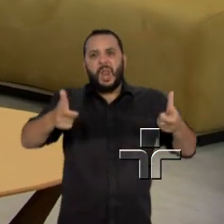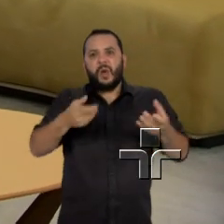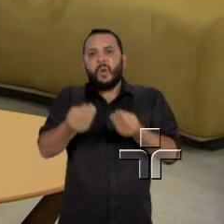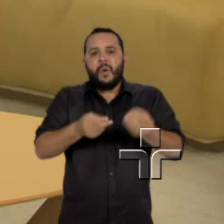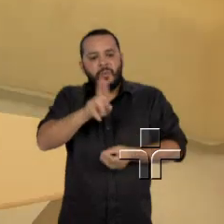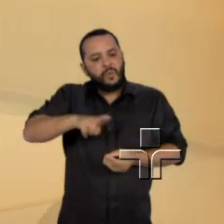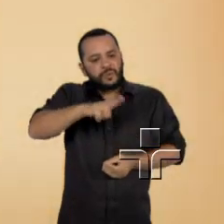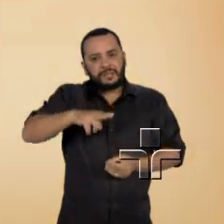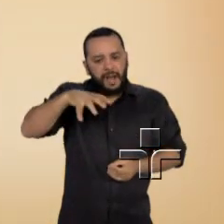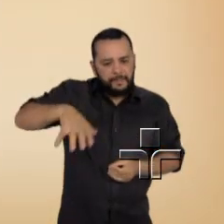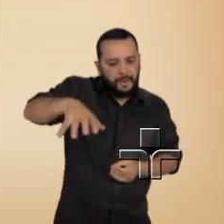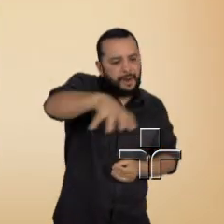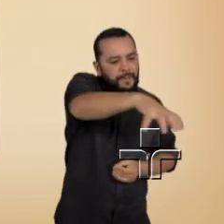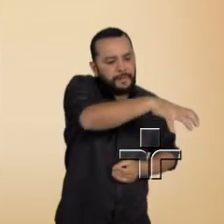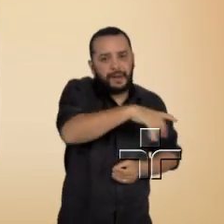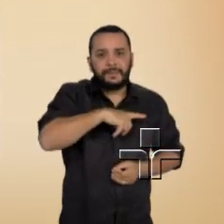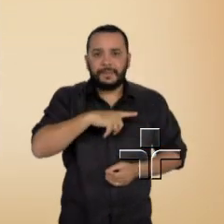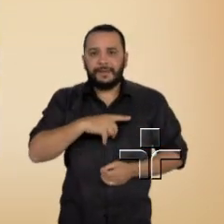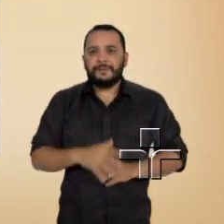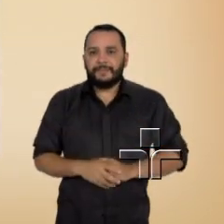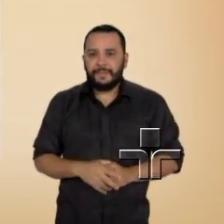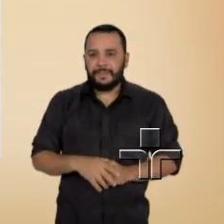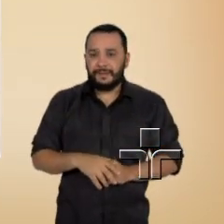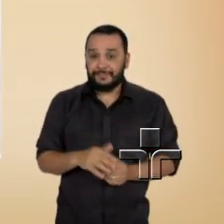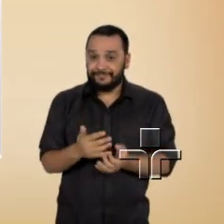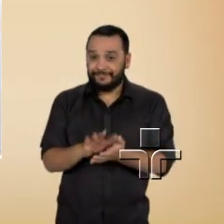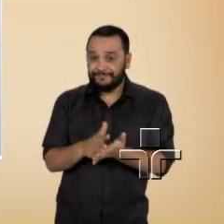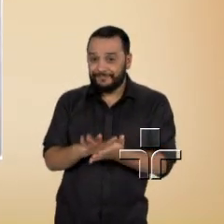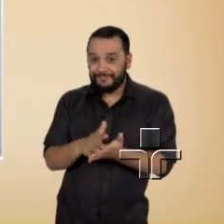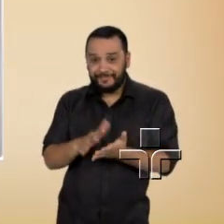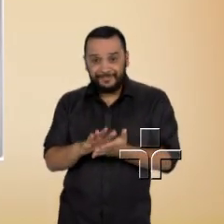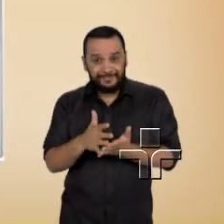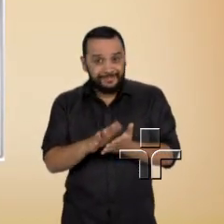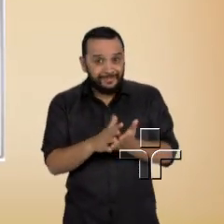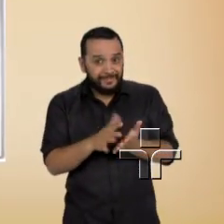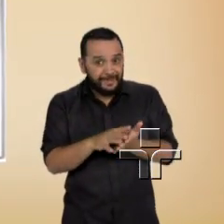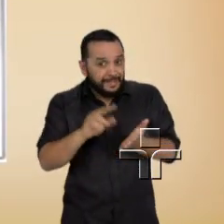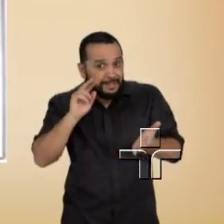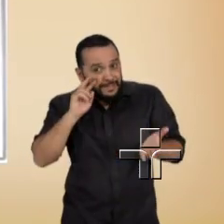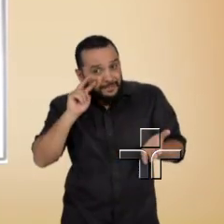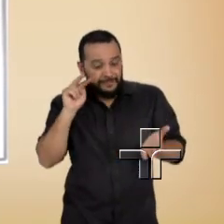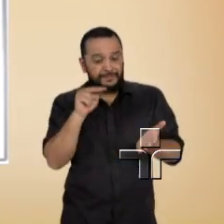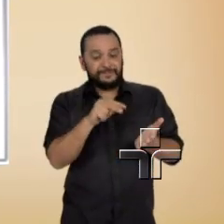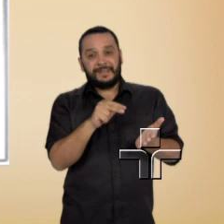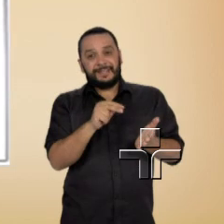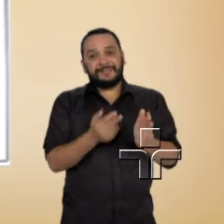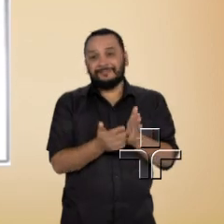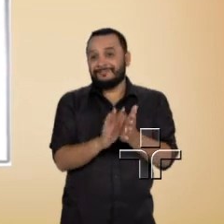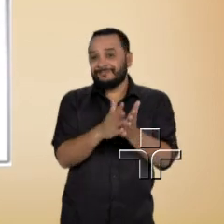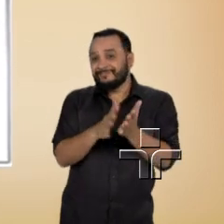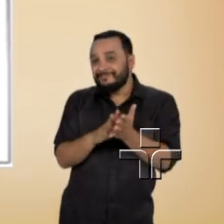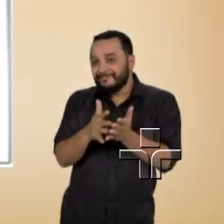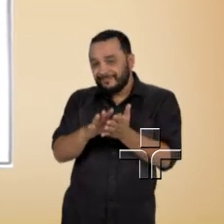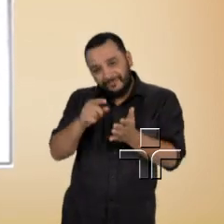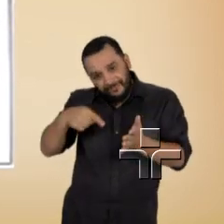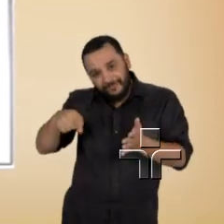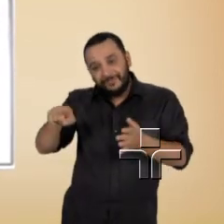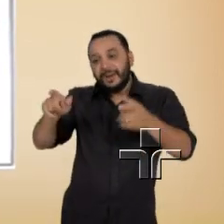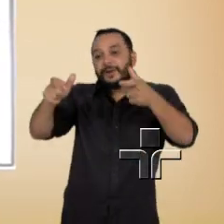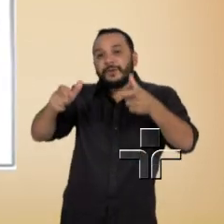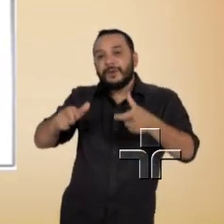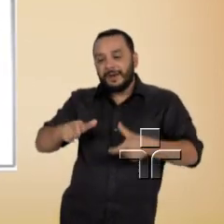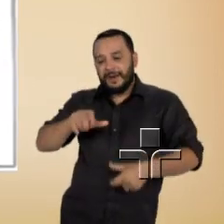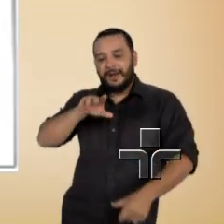solo. Quem nunca viu o samba amanhecer, vai no Bexiga